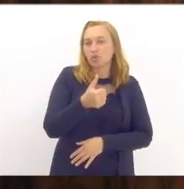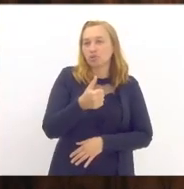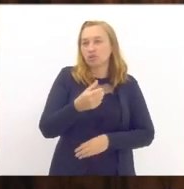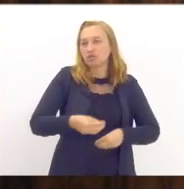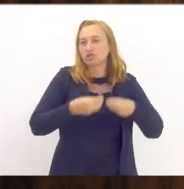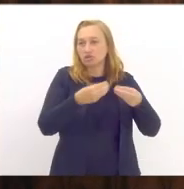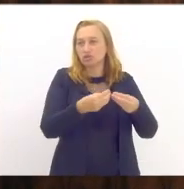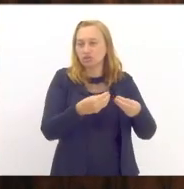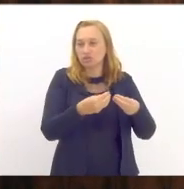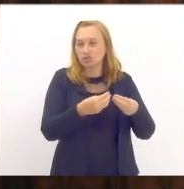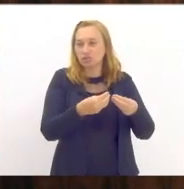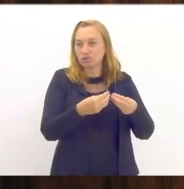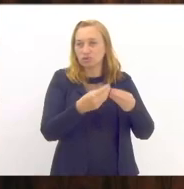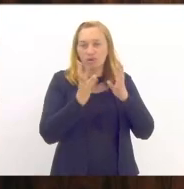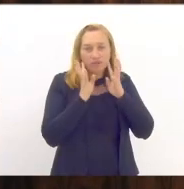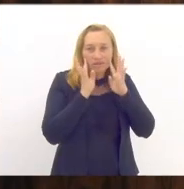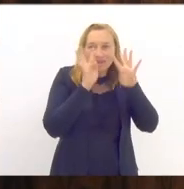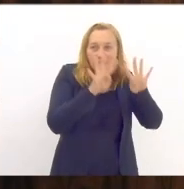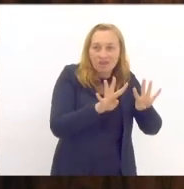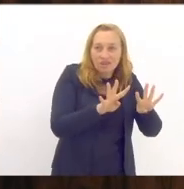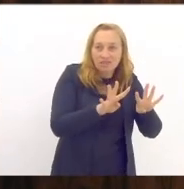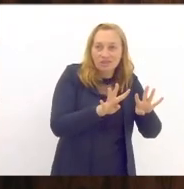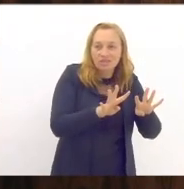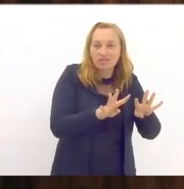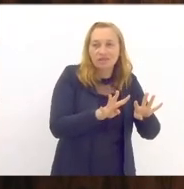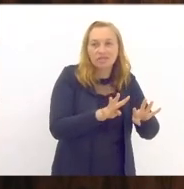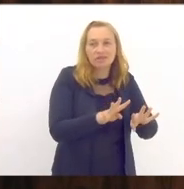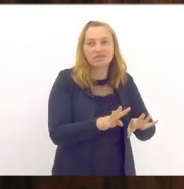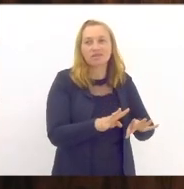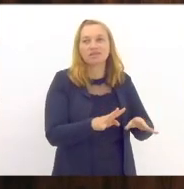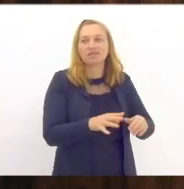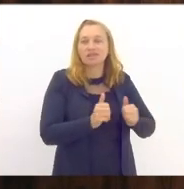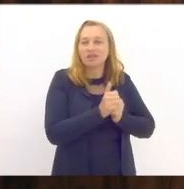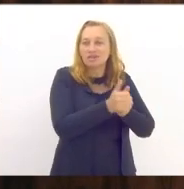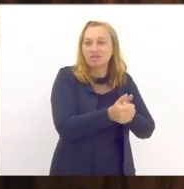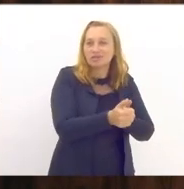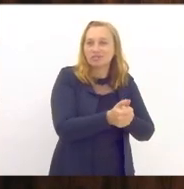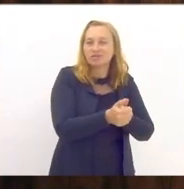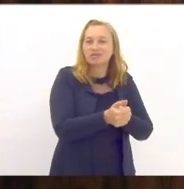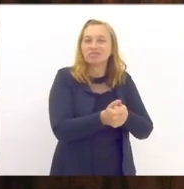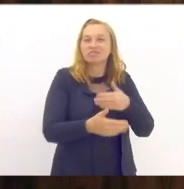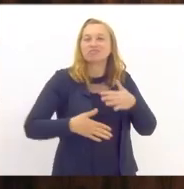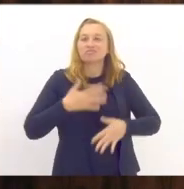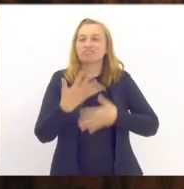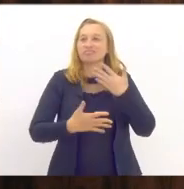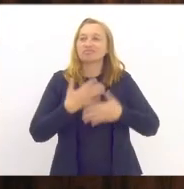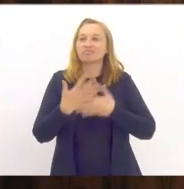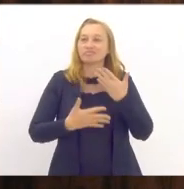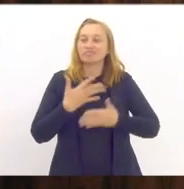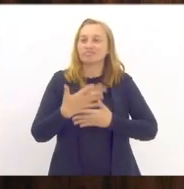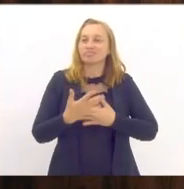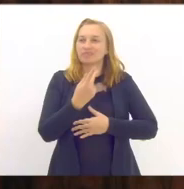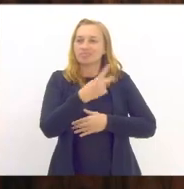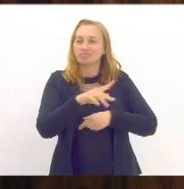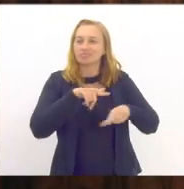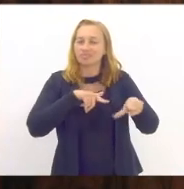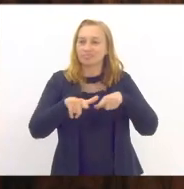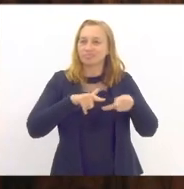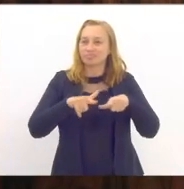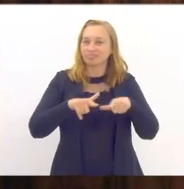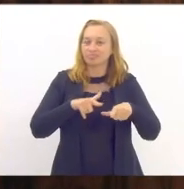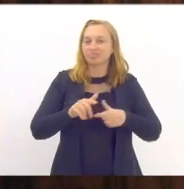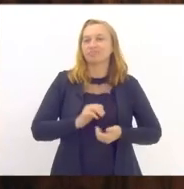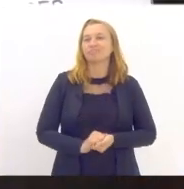dou audiência, eu te dou ouvidos e acompanho com gosto essa escalada brilhante que você